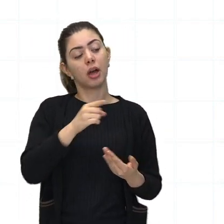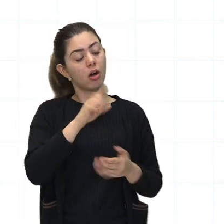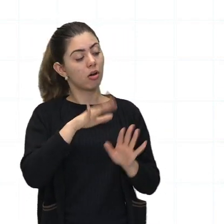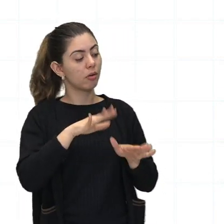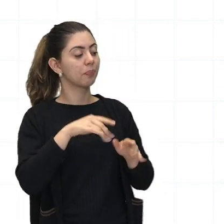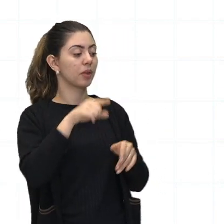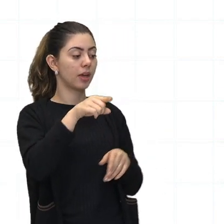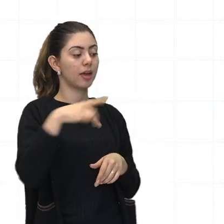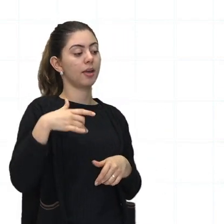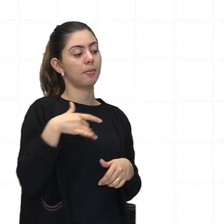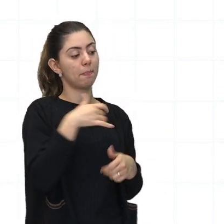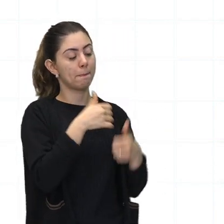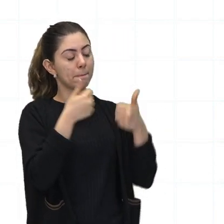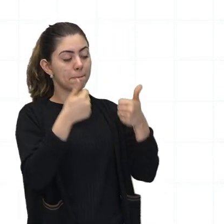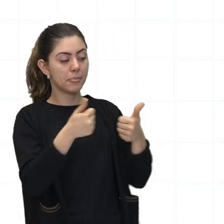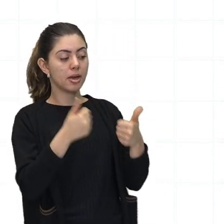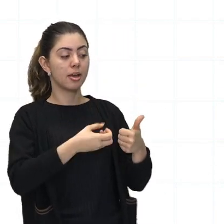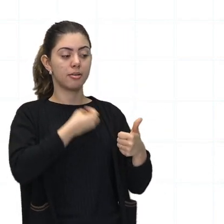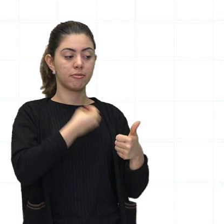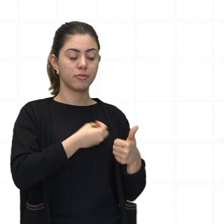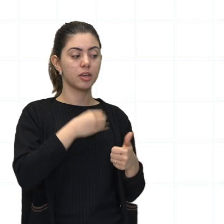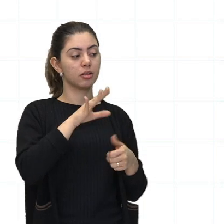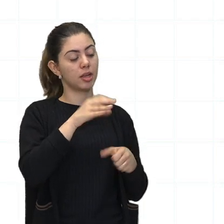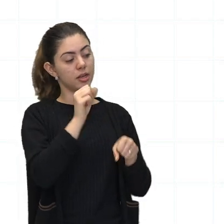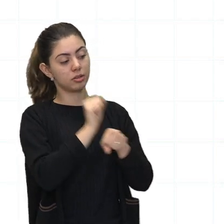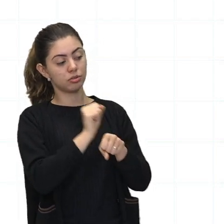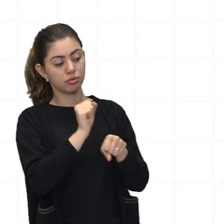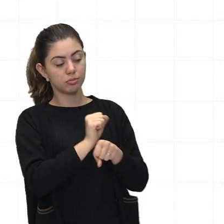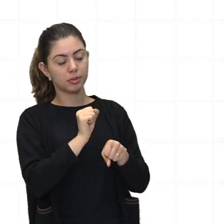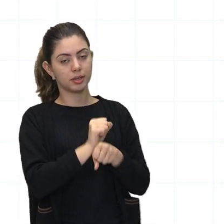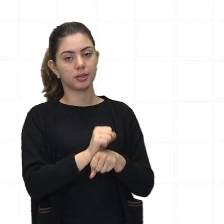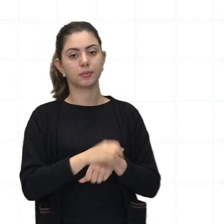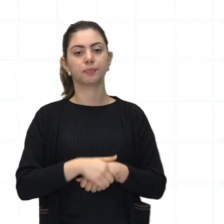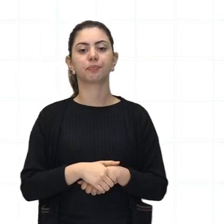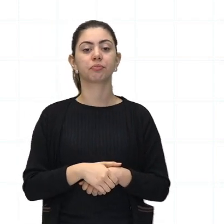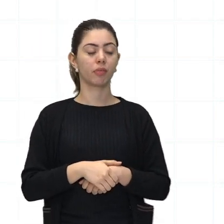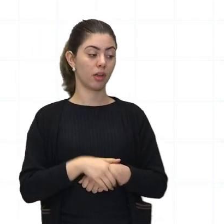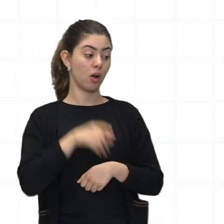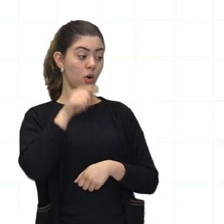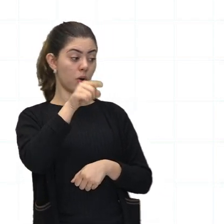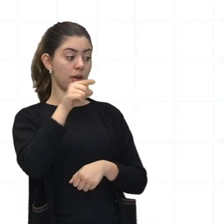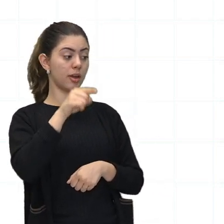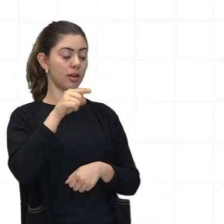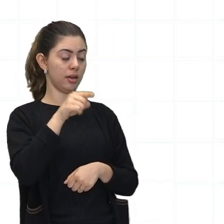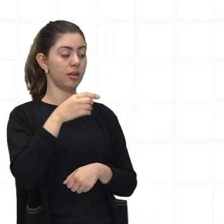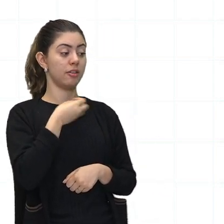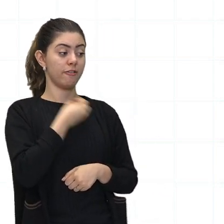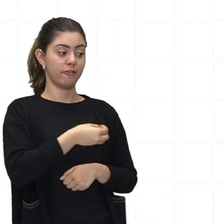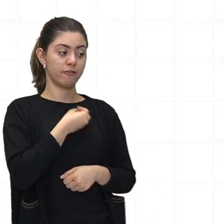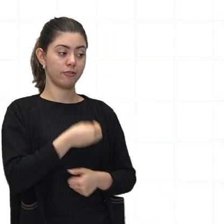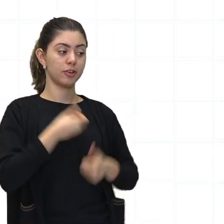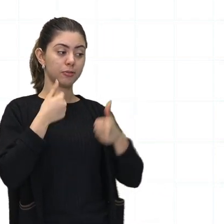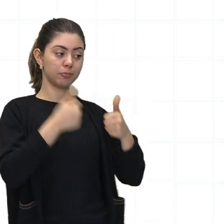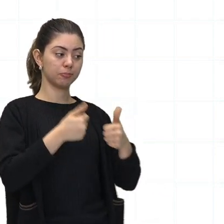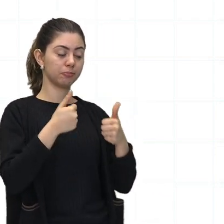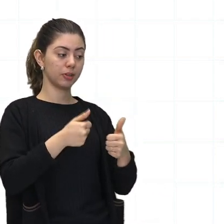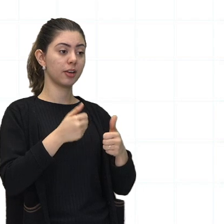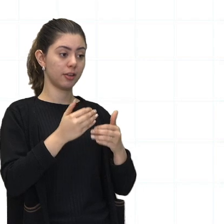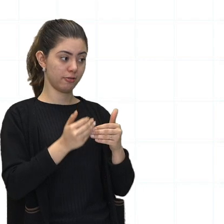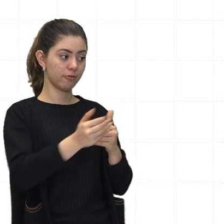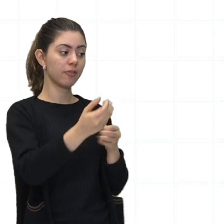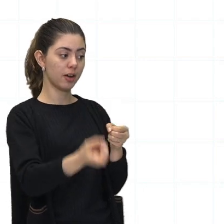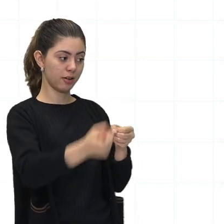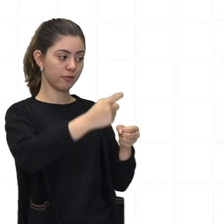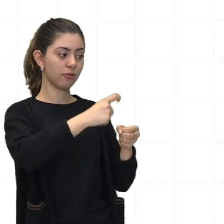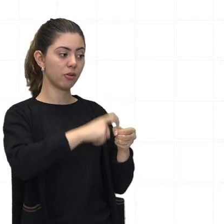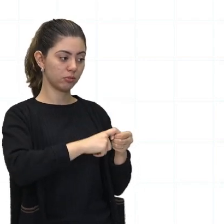bem, que ele está vivo, que talvez ele te aguarda. E eu bem vos digo que está são e vivo e estará convosco antes de